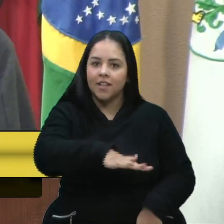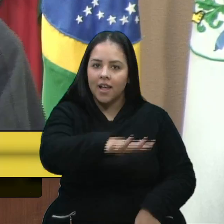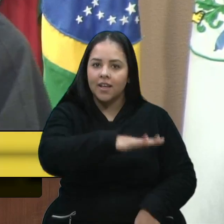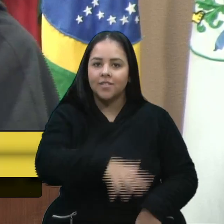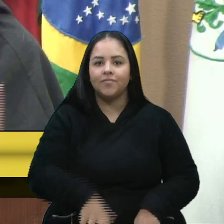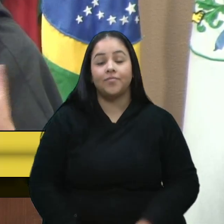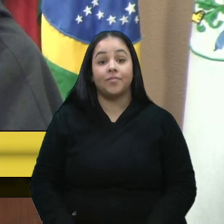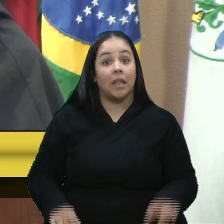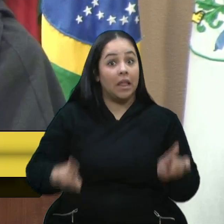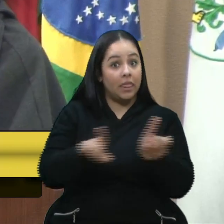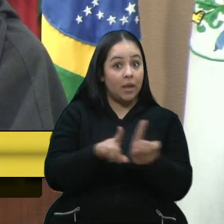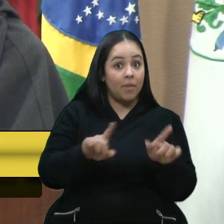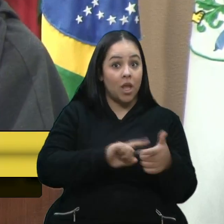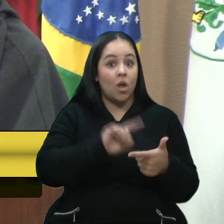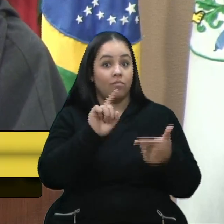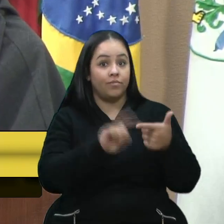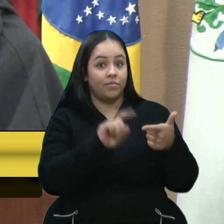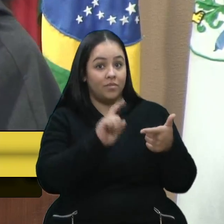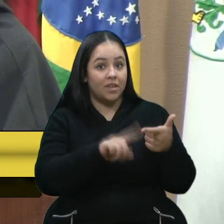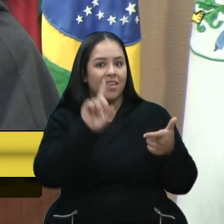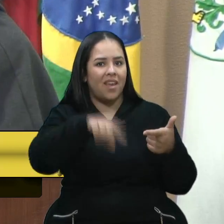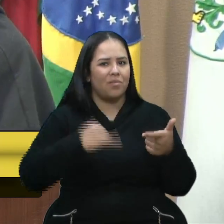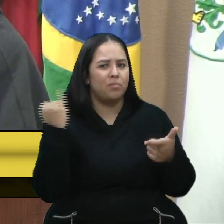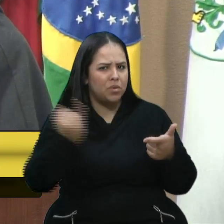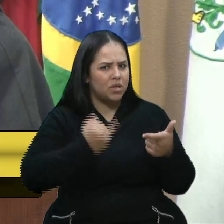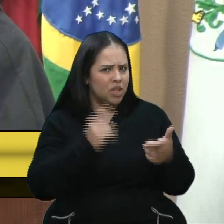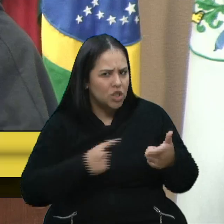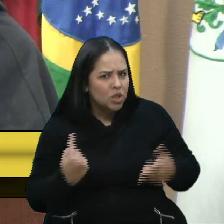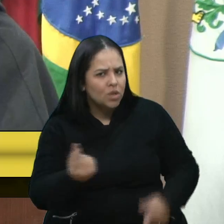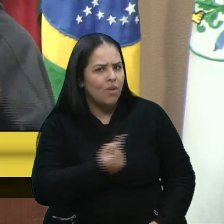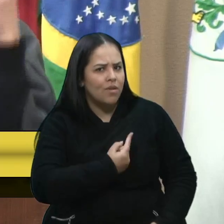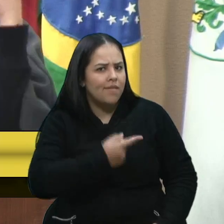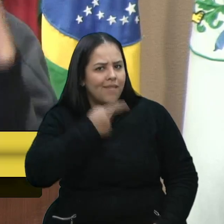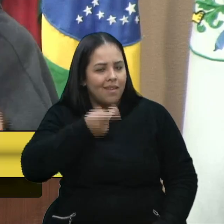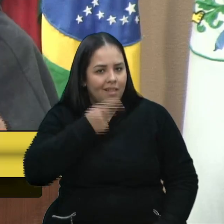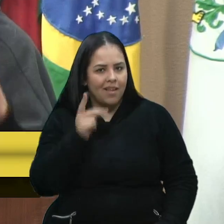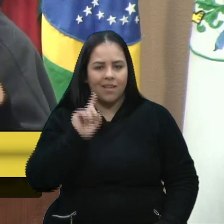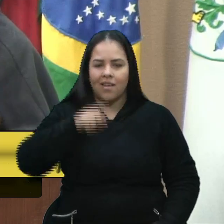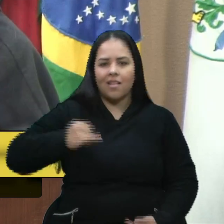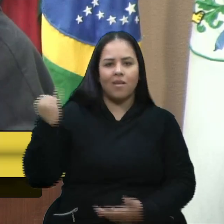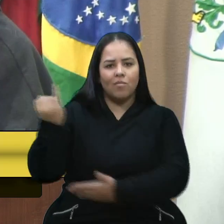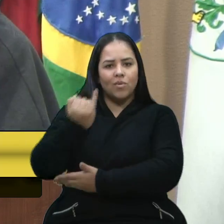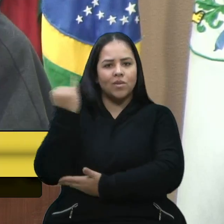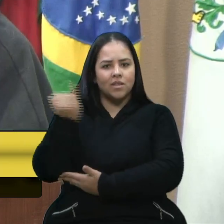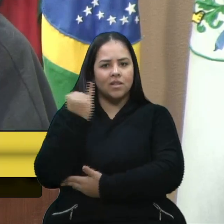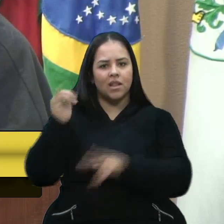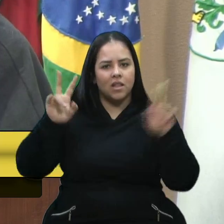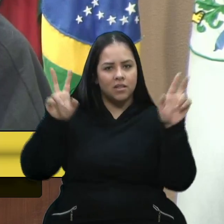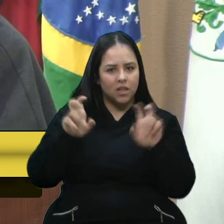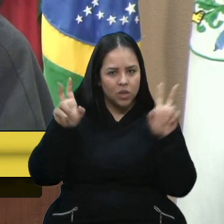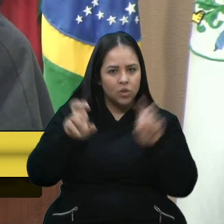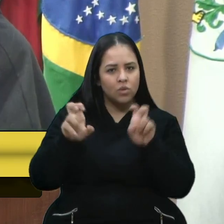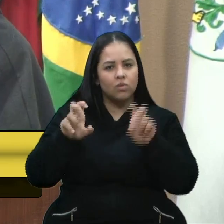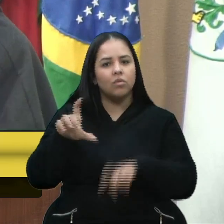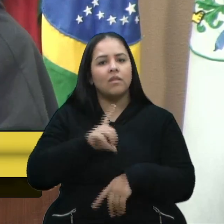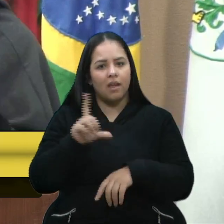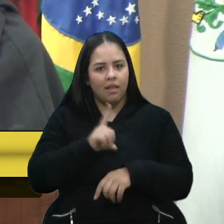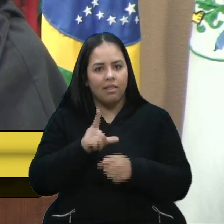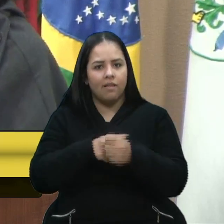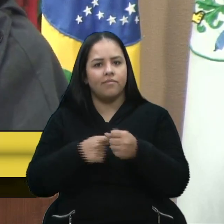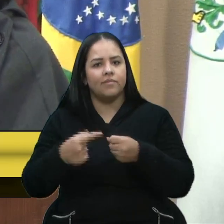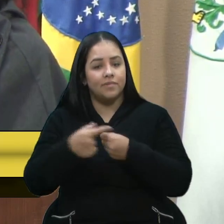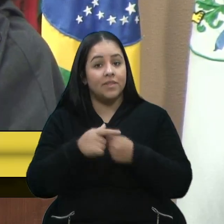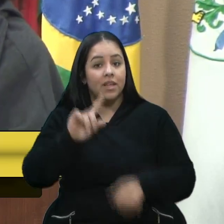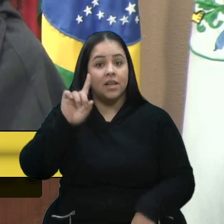aspecto importante de ser abordado e que também fala muito da importância que esse tema tem para a nossa cidade é